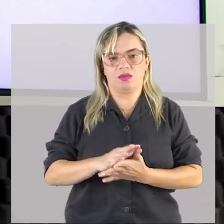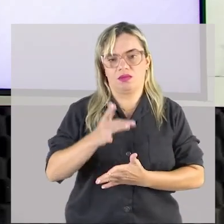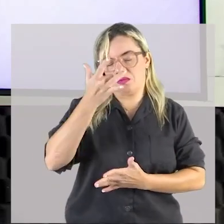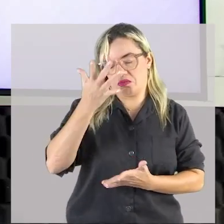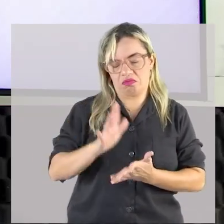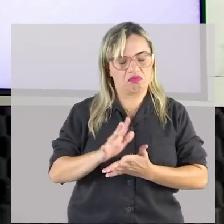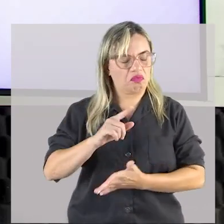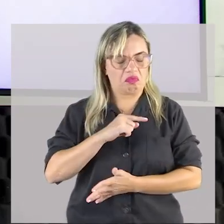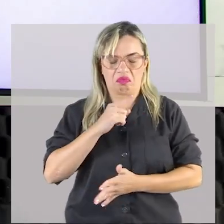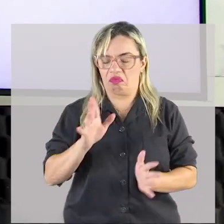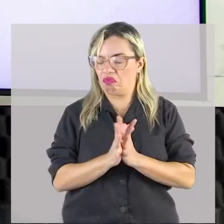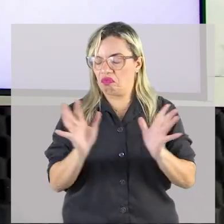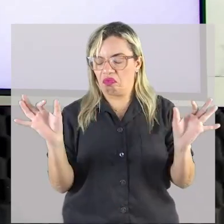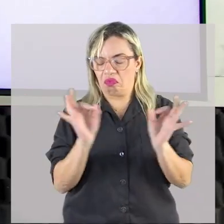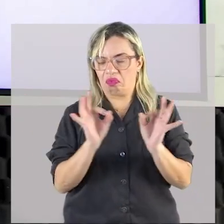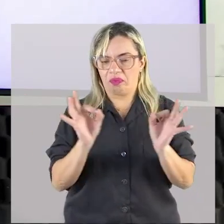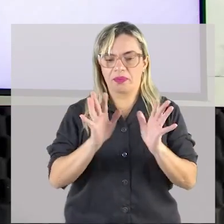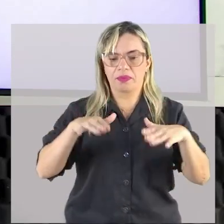jeito nenhum.